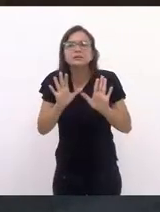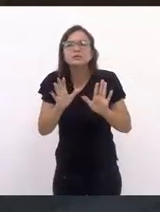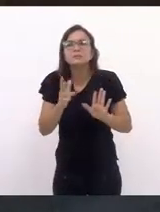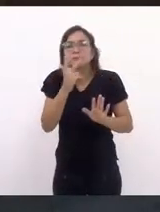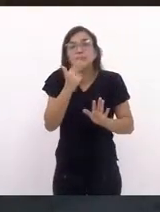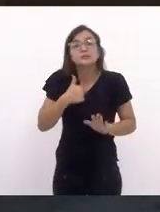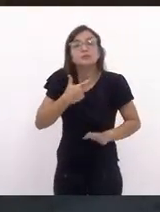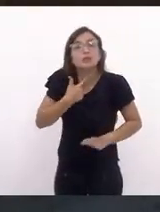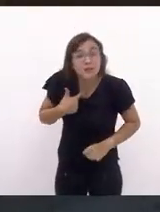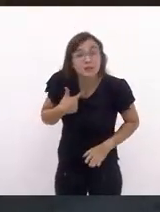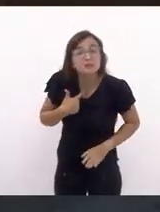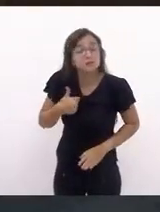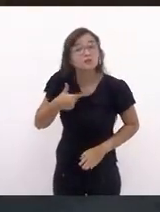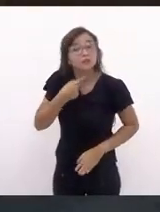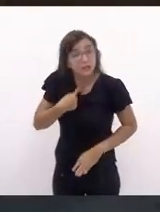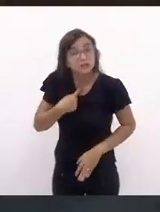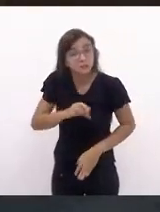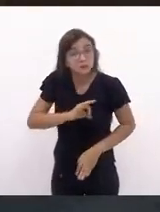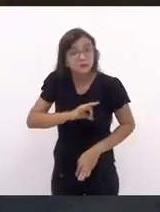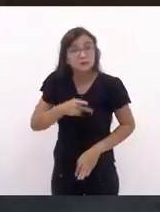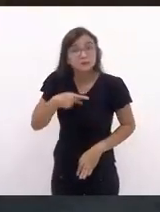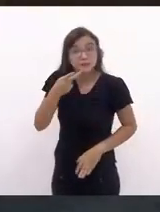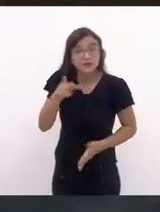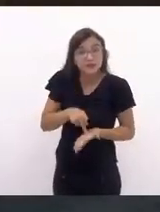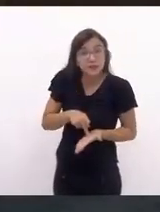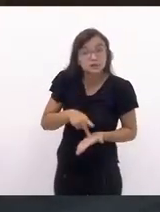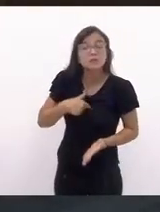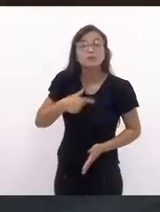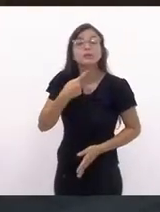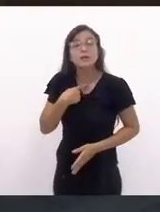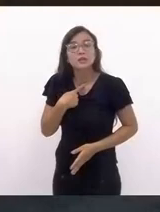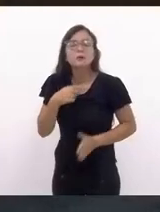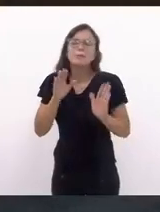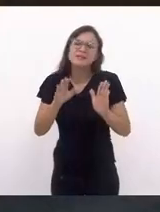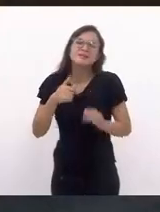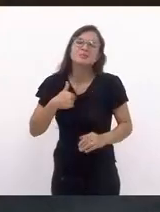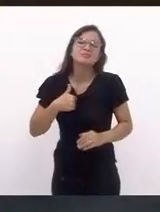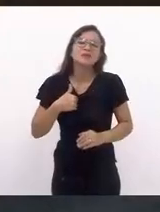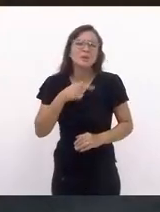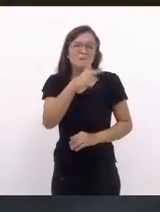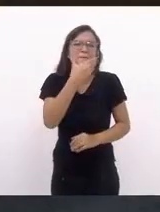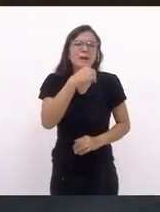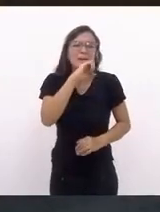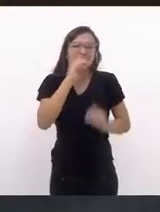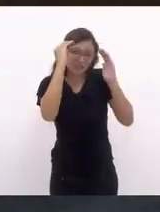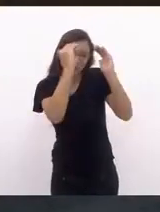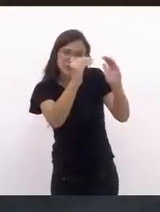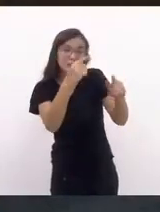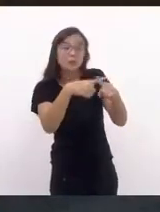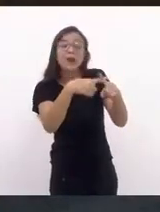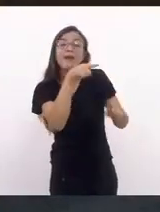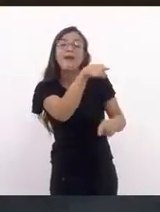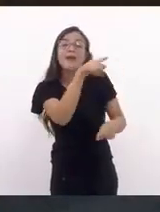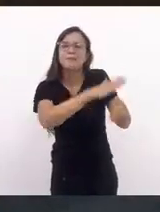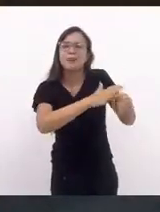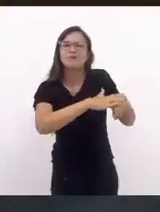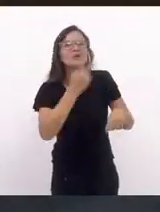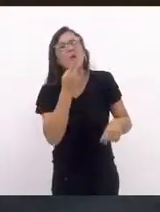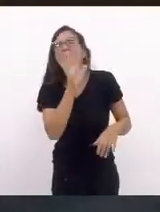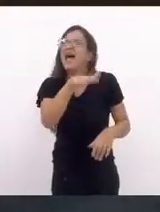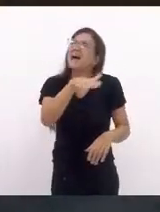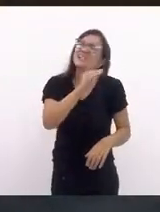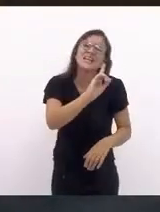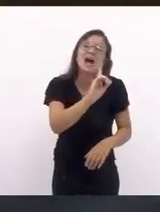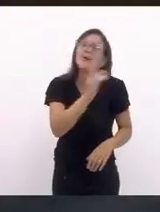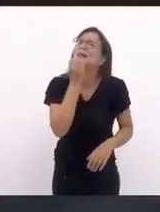o desejo da minha vida ser policial mas eu não fui para o respeito a meu pai meu pai pediu que eu não fosse policial militar